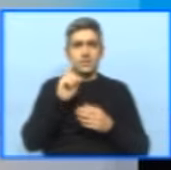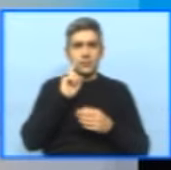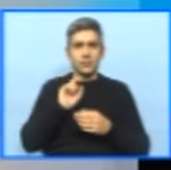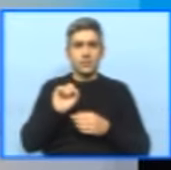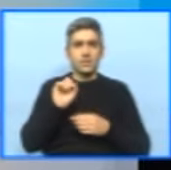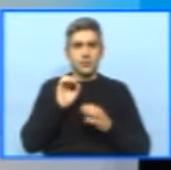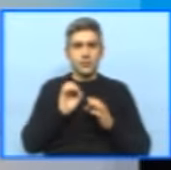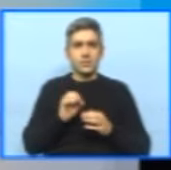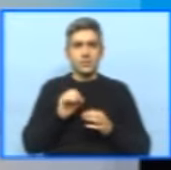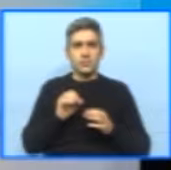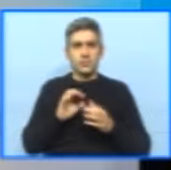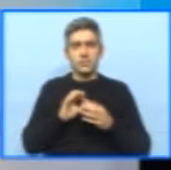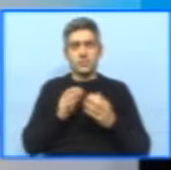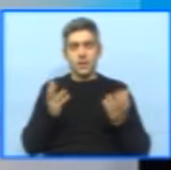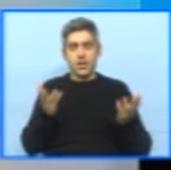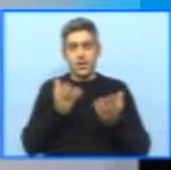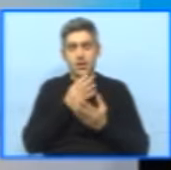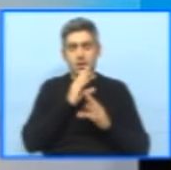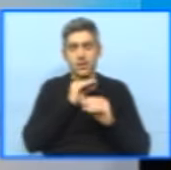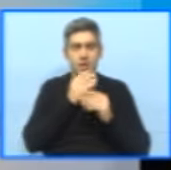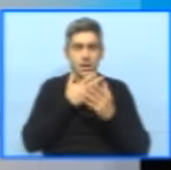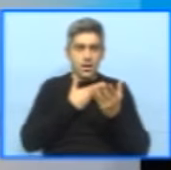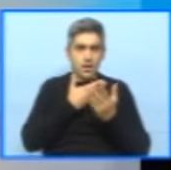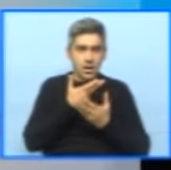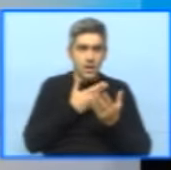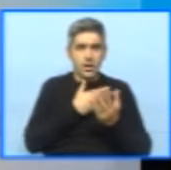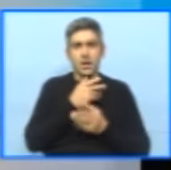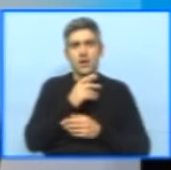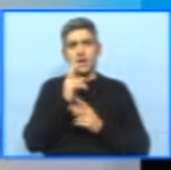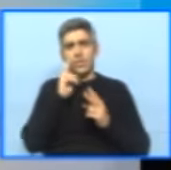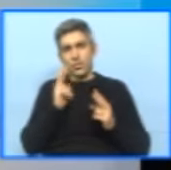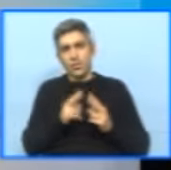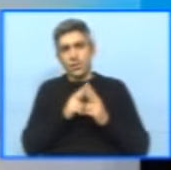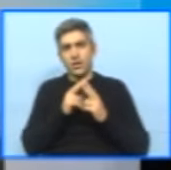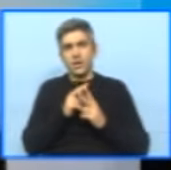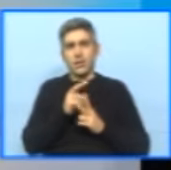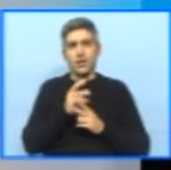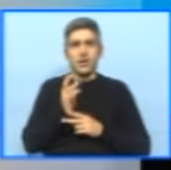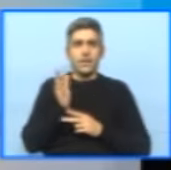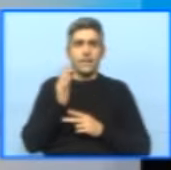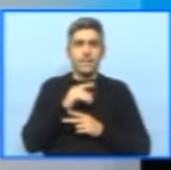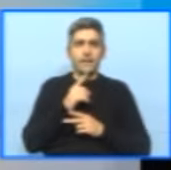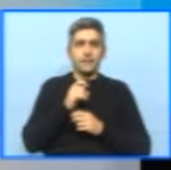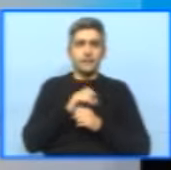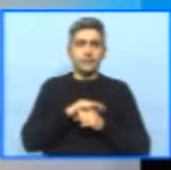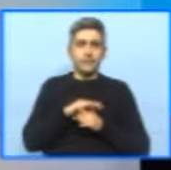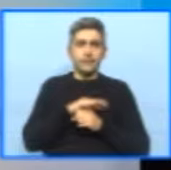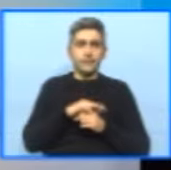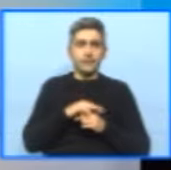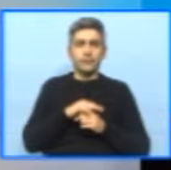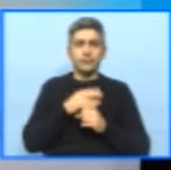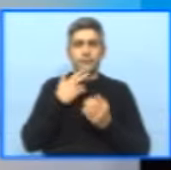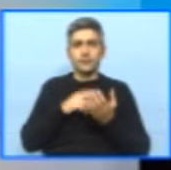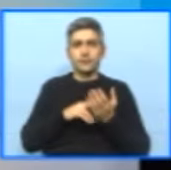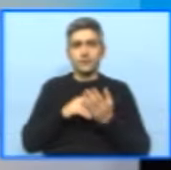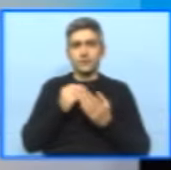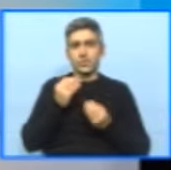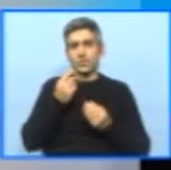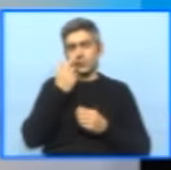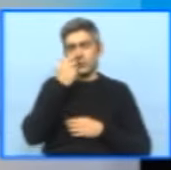esse diálogo, este encontro que Jesus tem, parte de facto de uma situação muito e de uma realidade muito